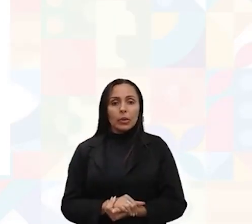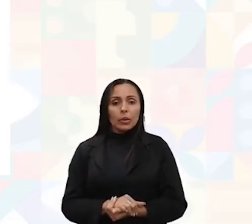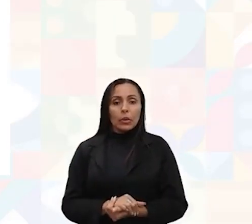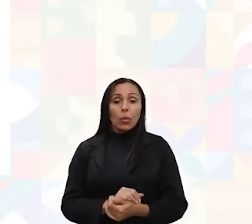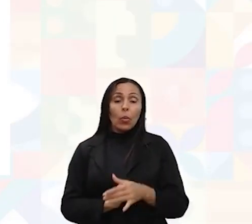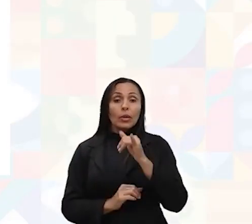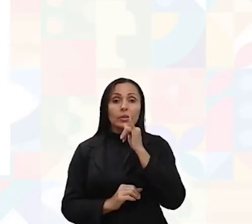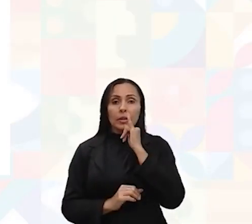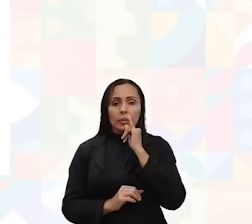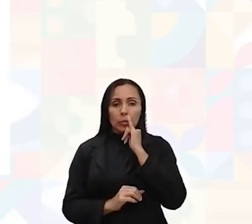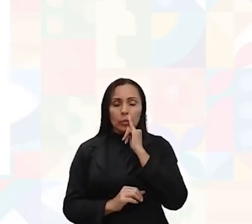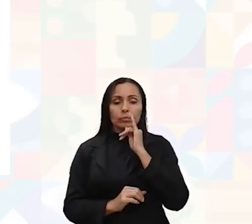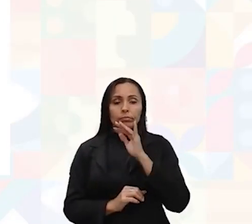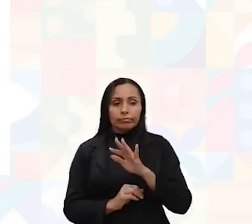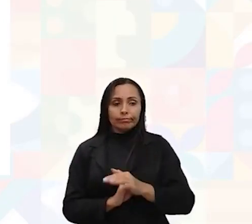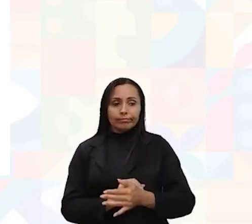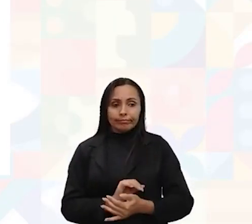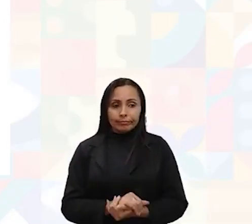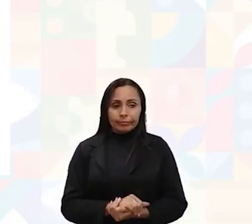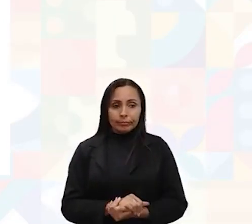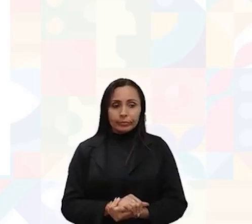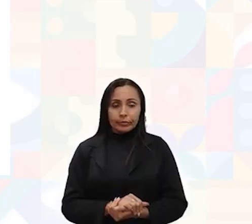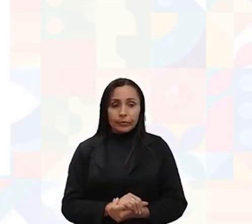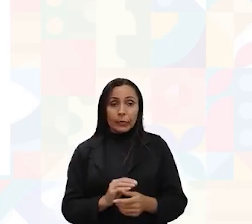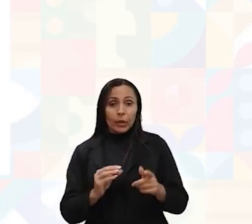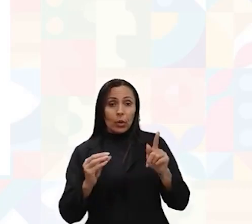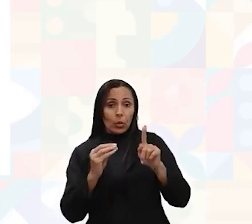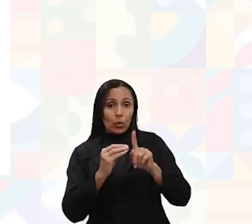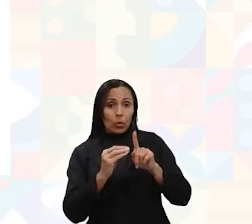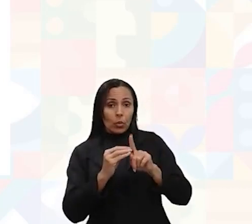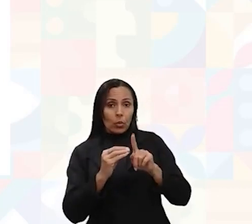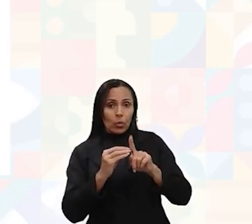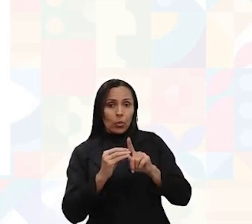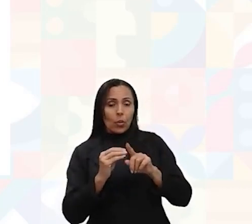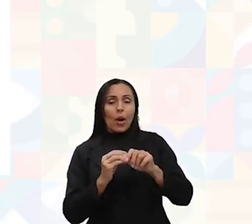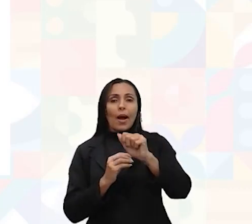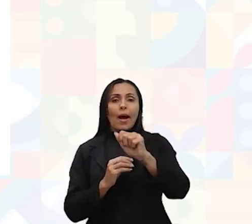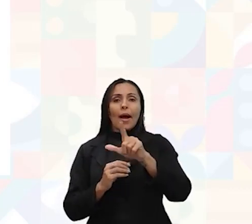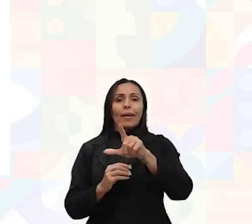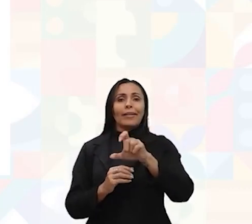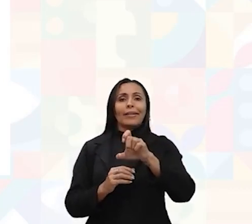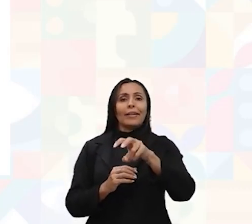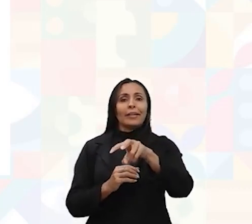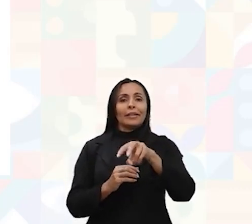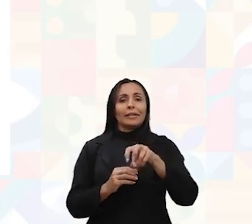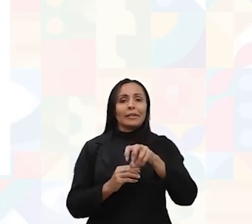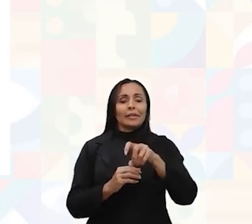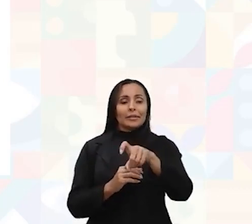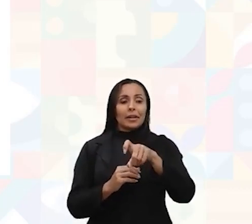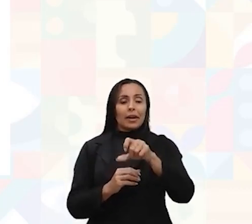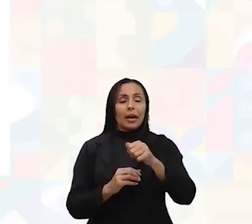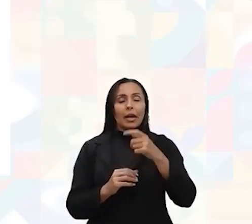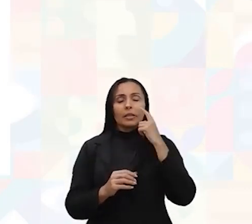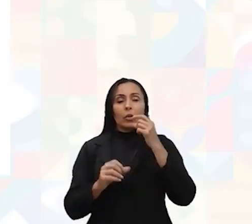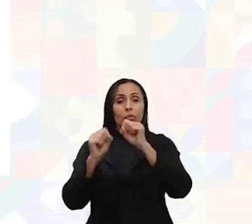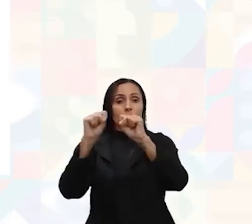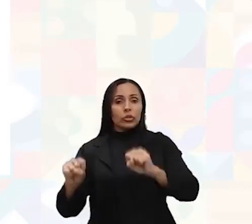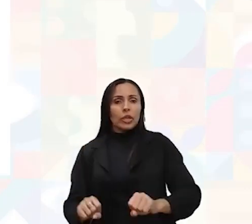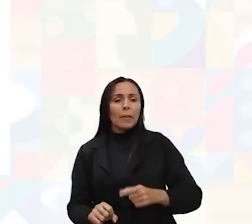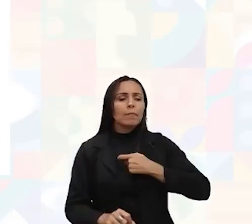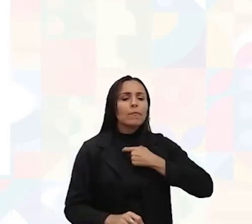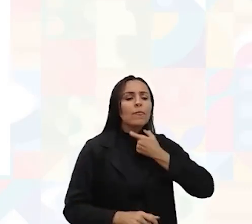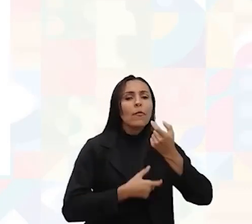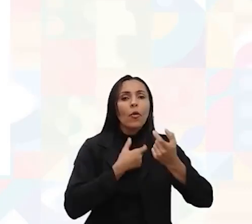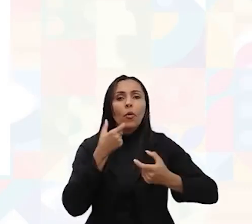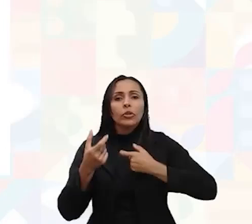um exemplo, o Google, a Alexa, né, são sistemas por voz, né? São comandos por voz e